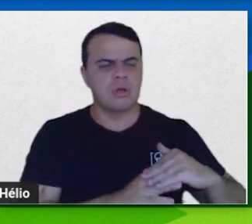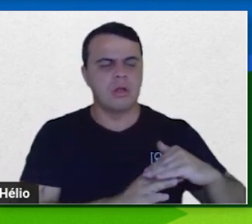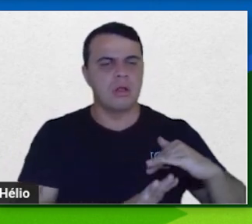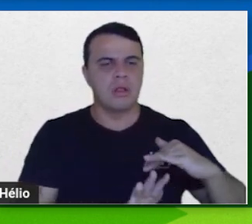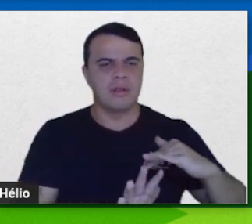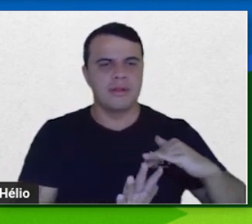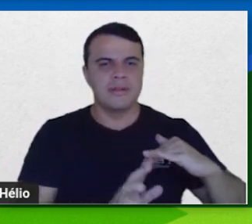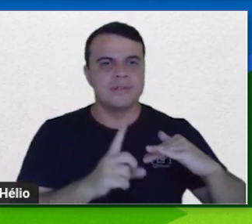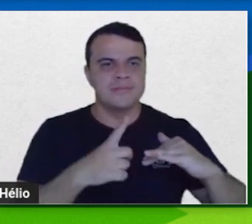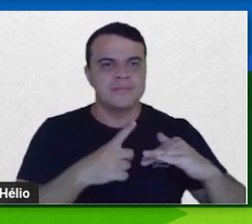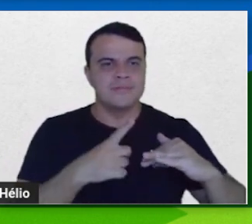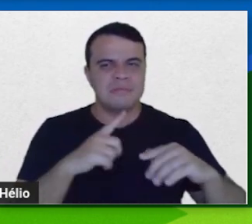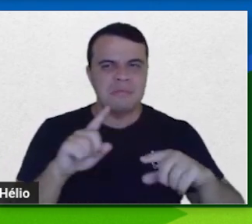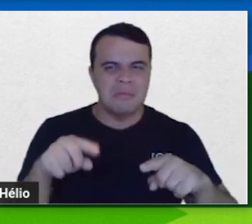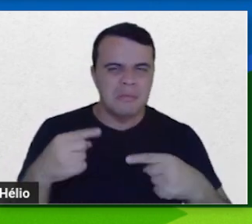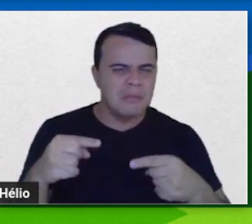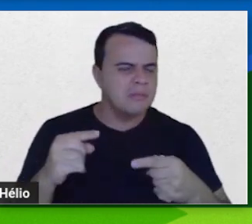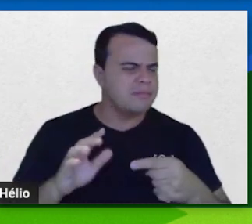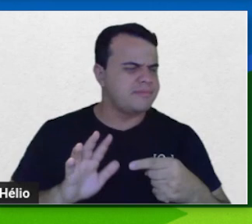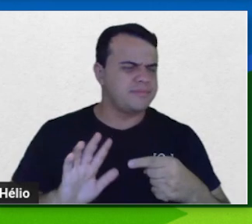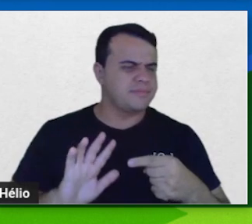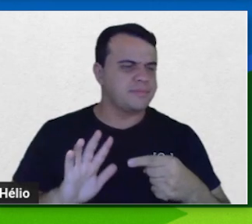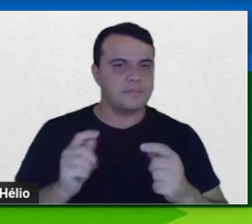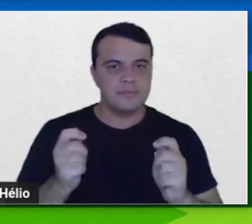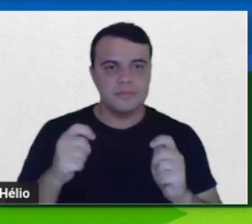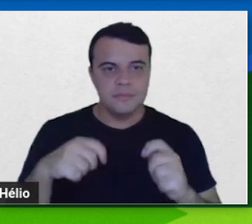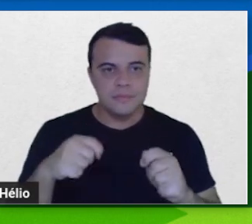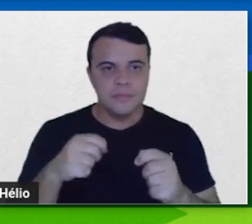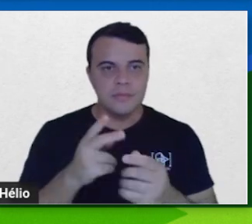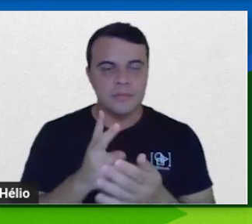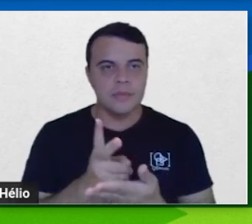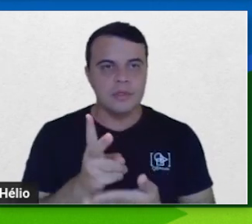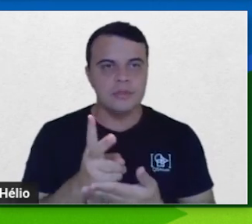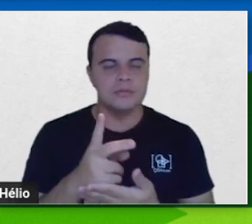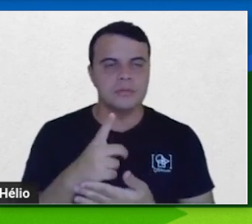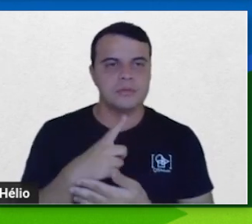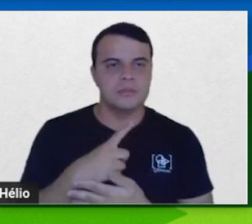ser zoado, né? Tirar